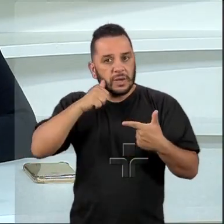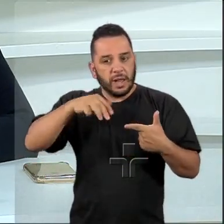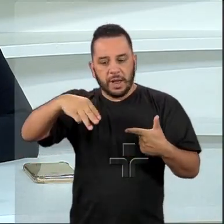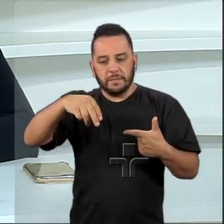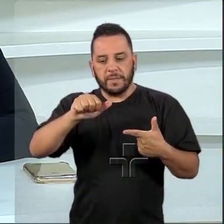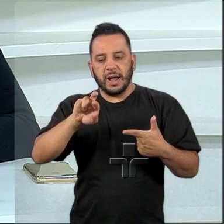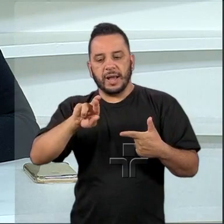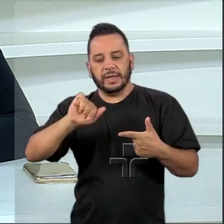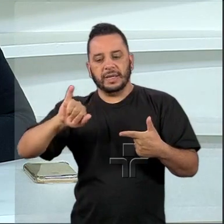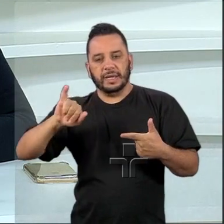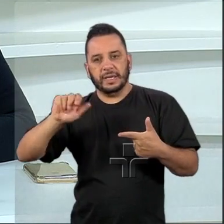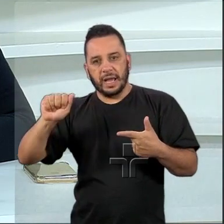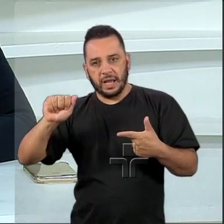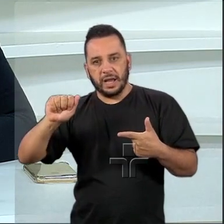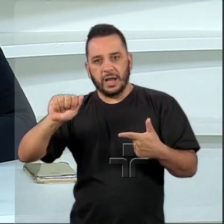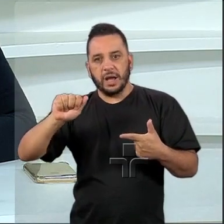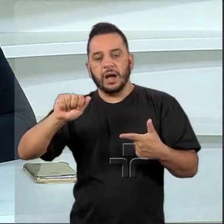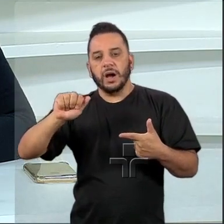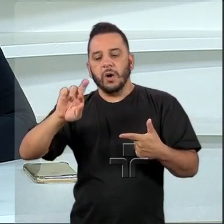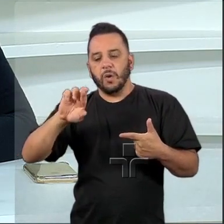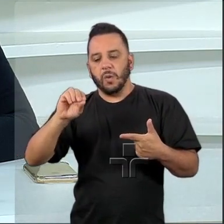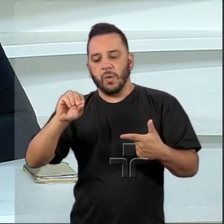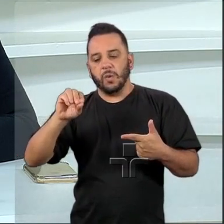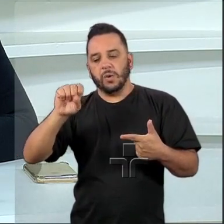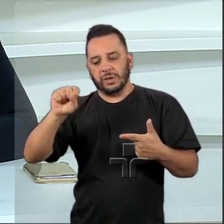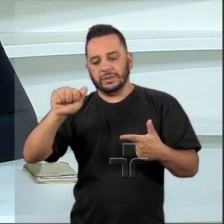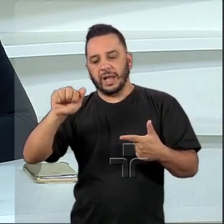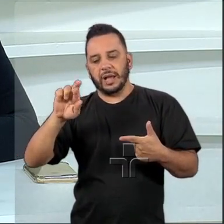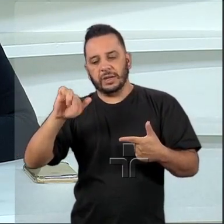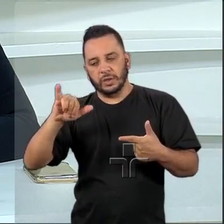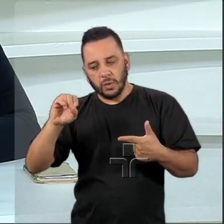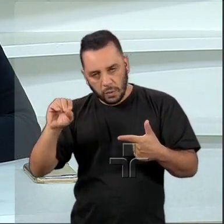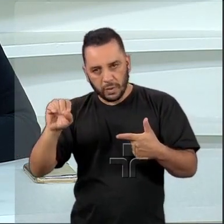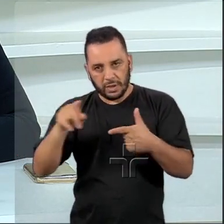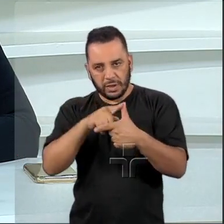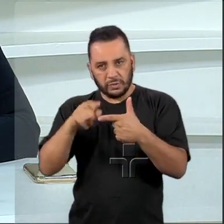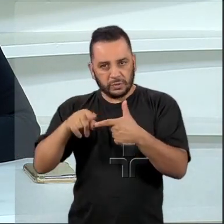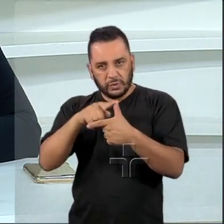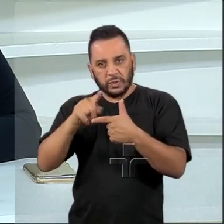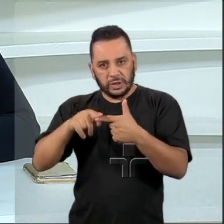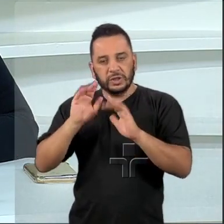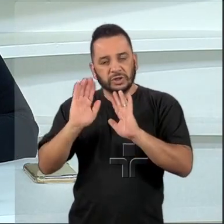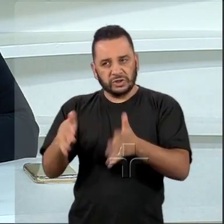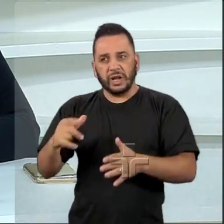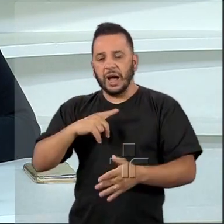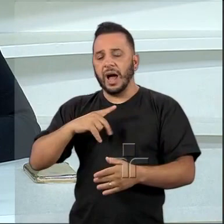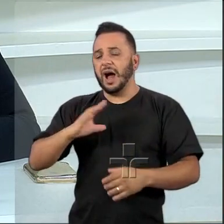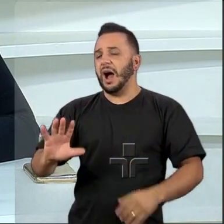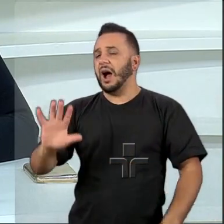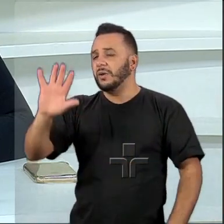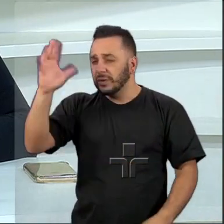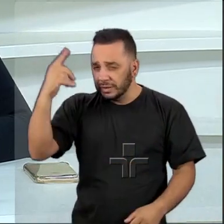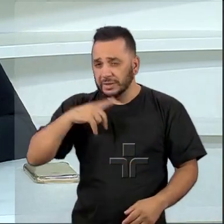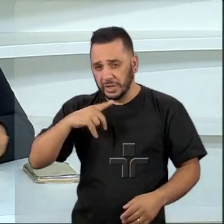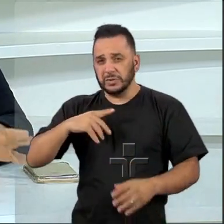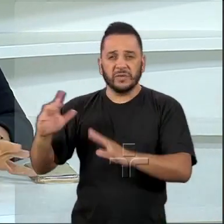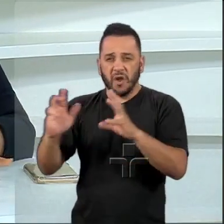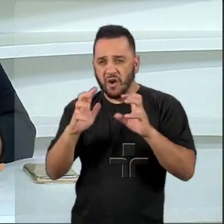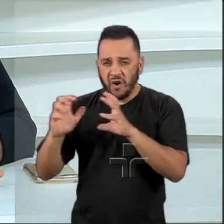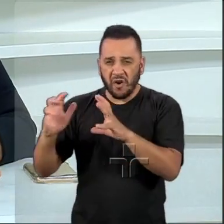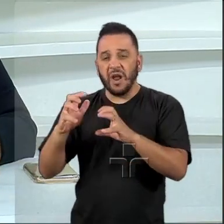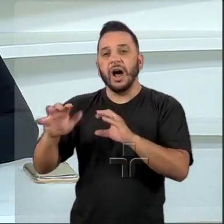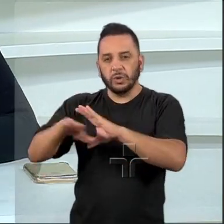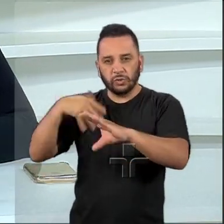a partir... já no último mandato, né? Mas os partidos tradicionais, os partidos do Centrão, o